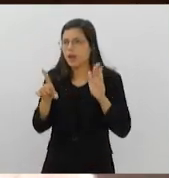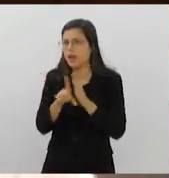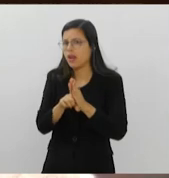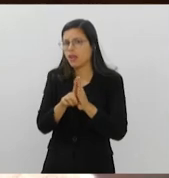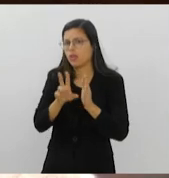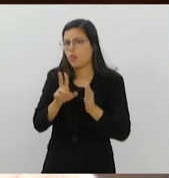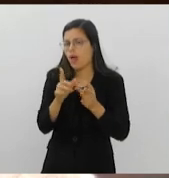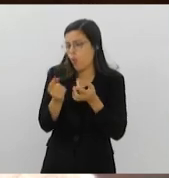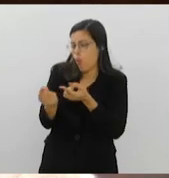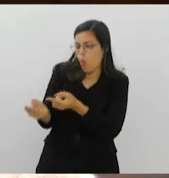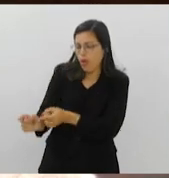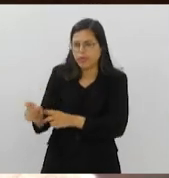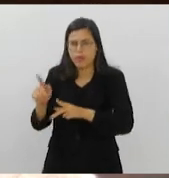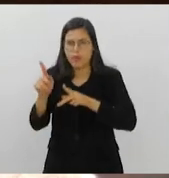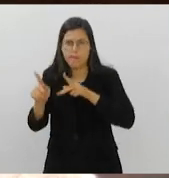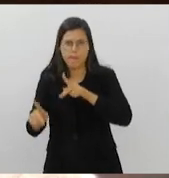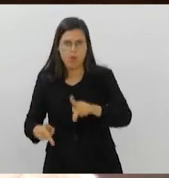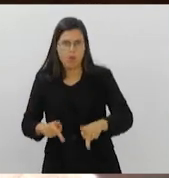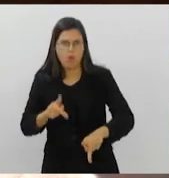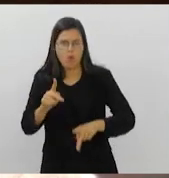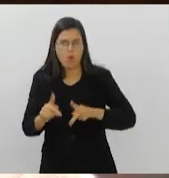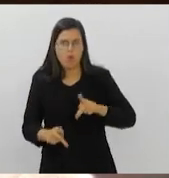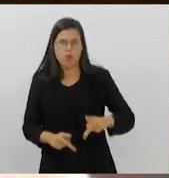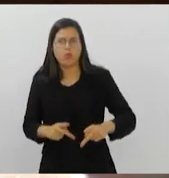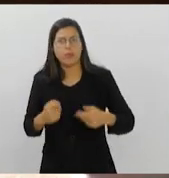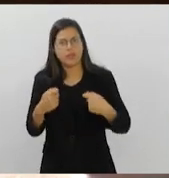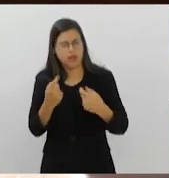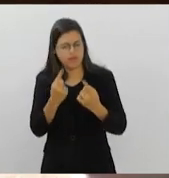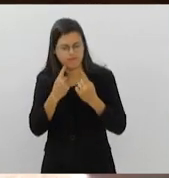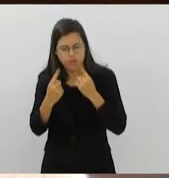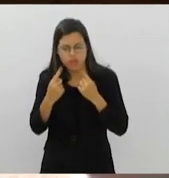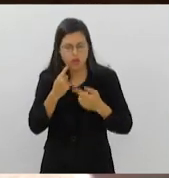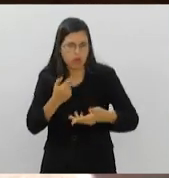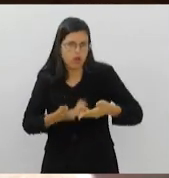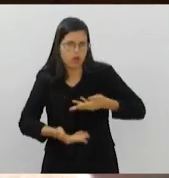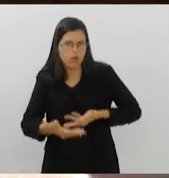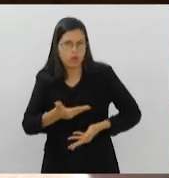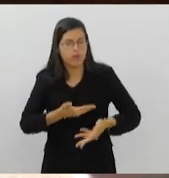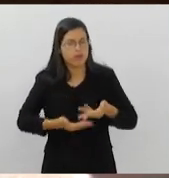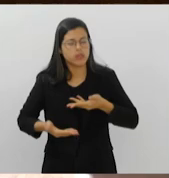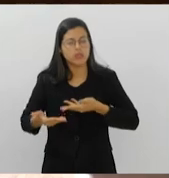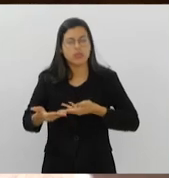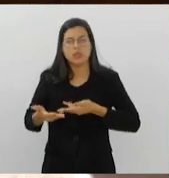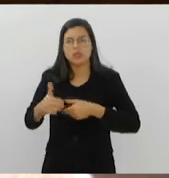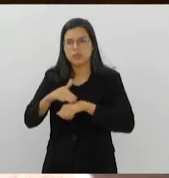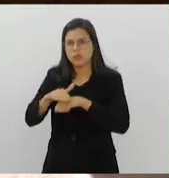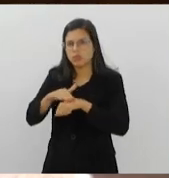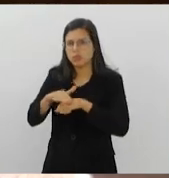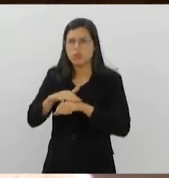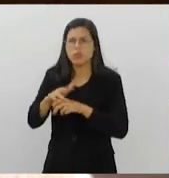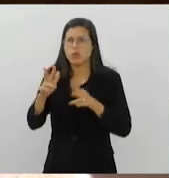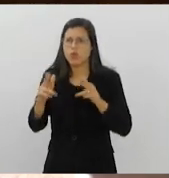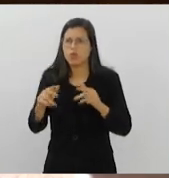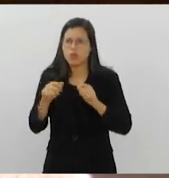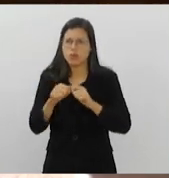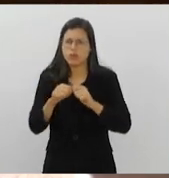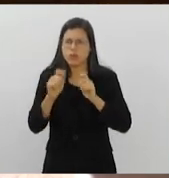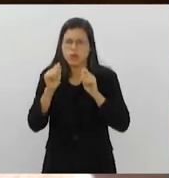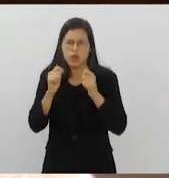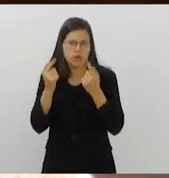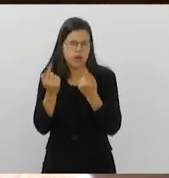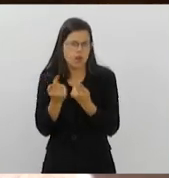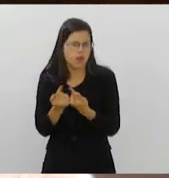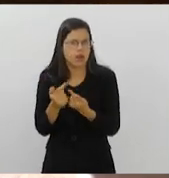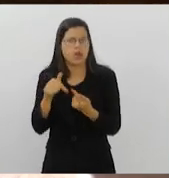povo, conversando, dialogando, como tem sido feito aqui nessa casa, com todos os partidos, independentemente